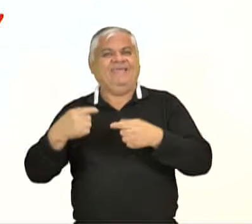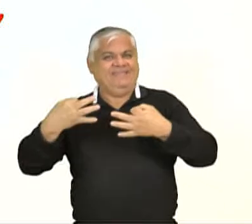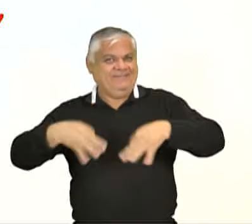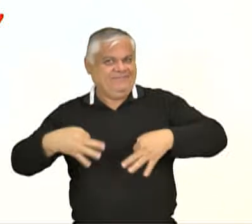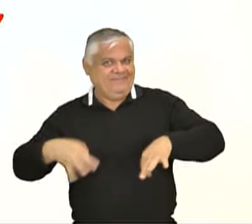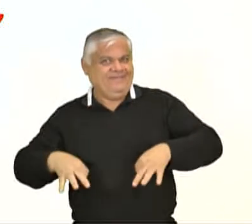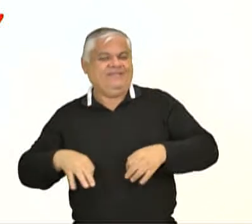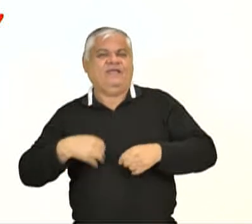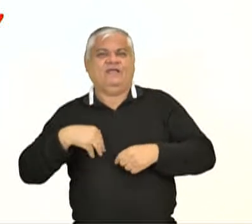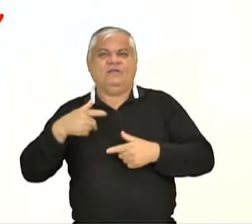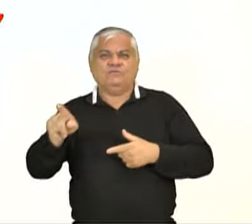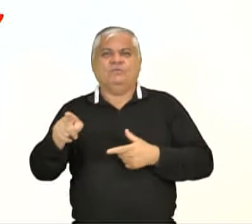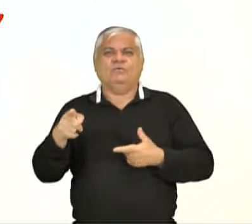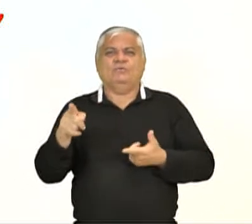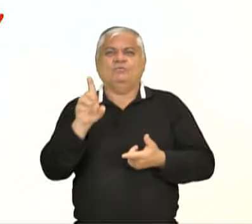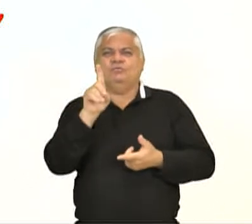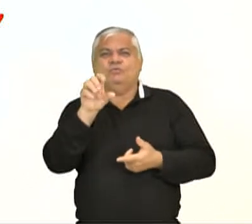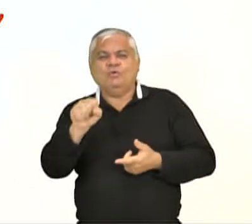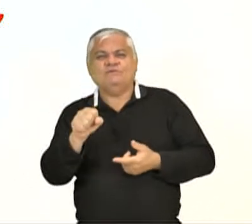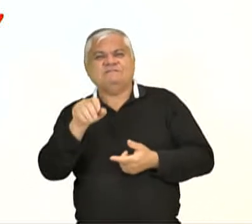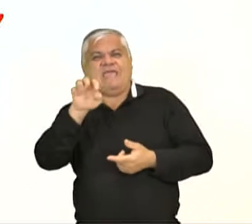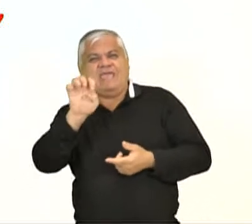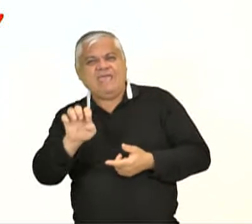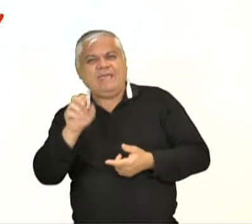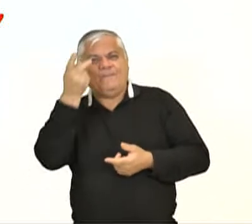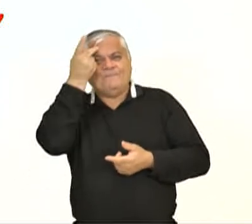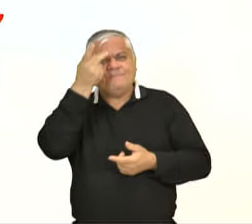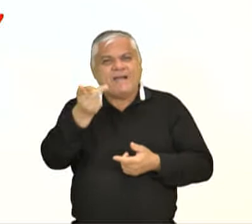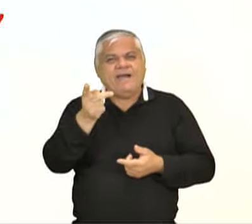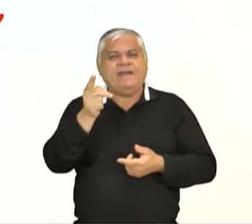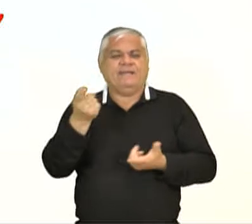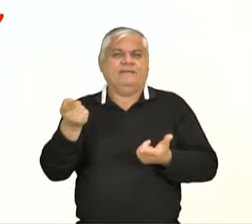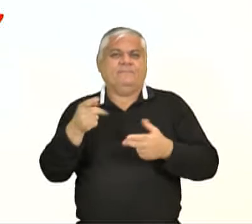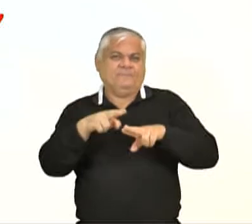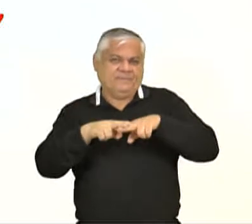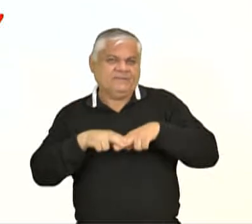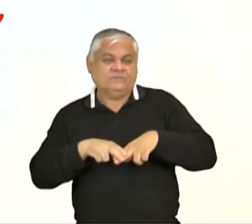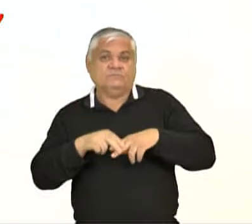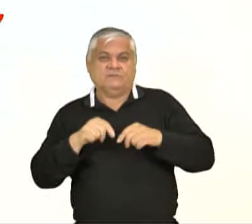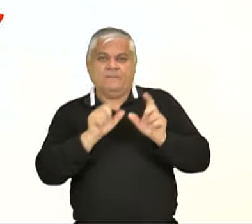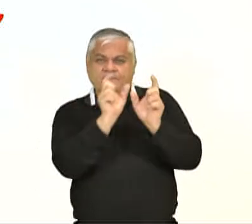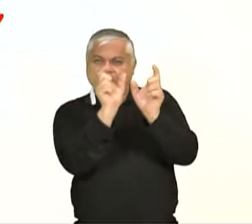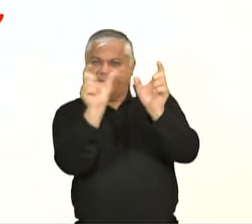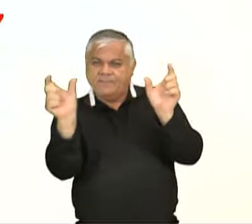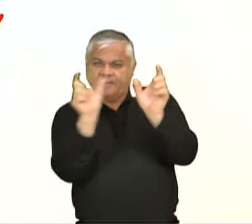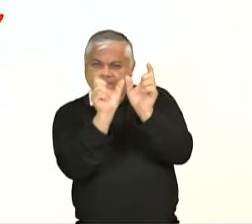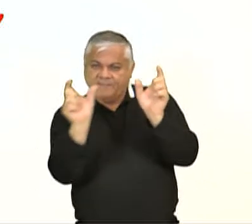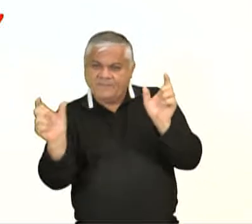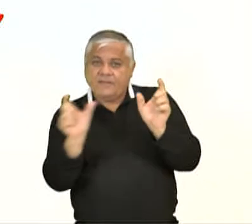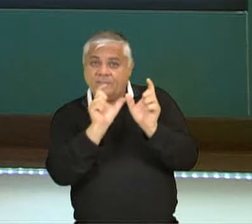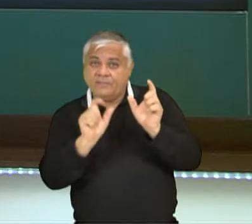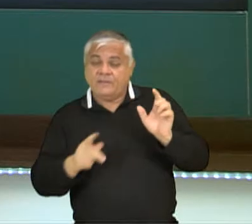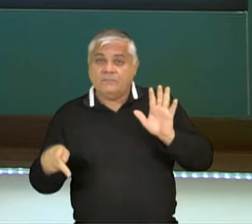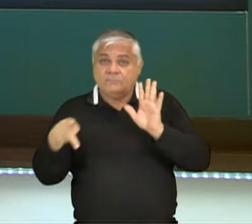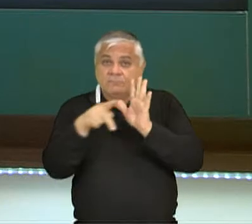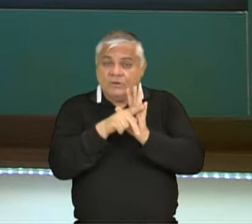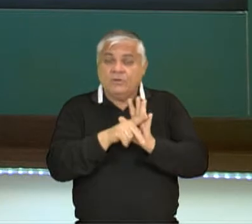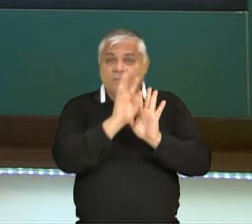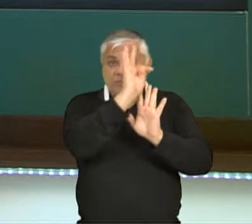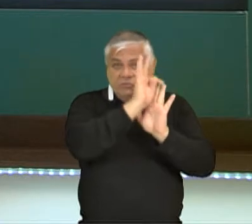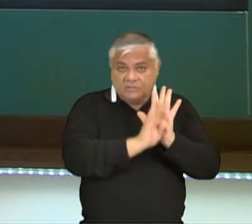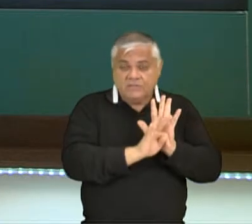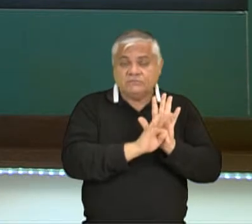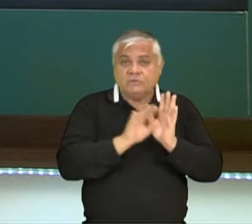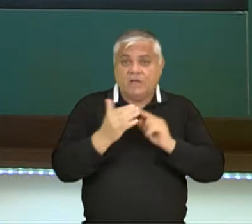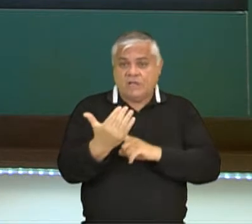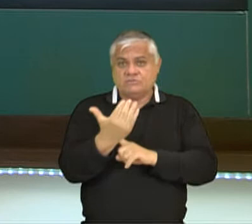a, dos, e, para, a, pelo. Então, são algumas palavras que estavam, inclusive, em destaque no texto e que